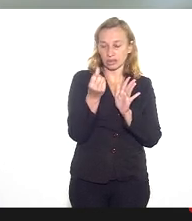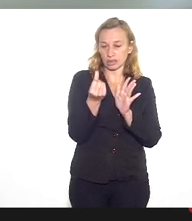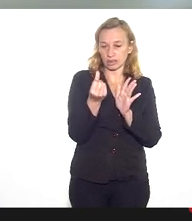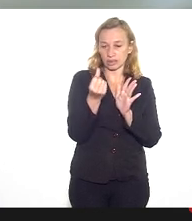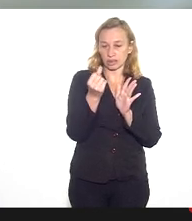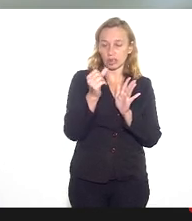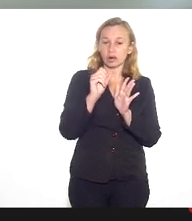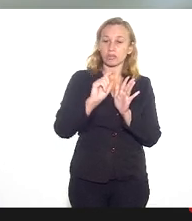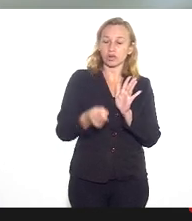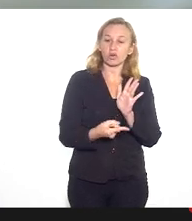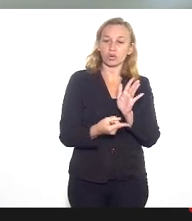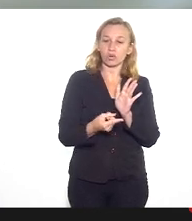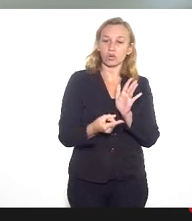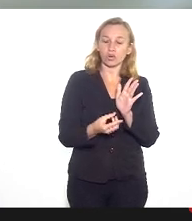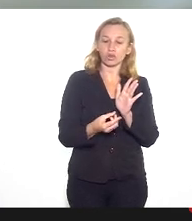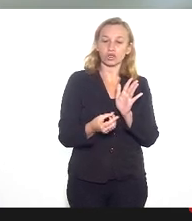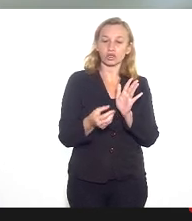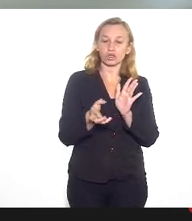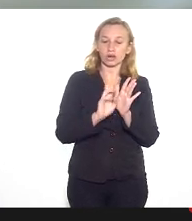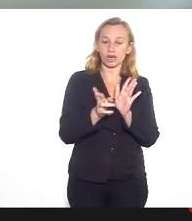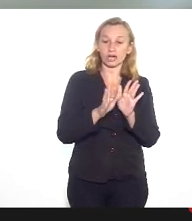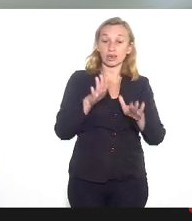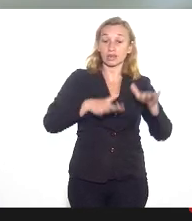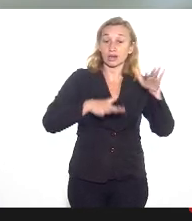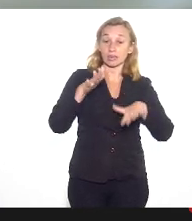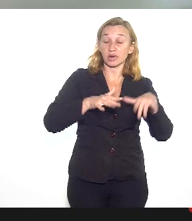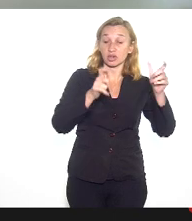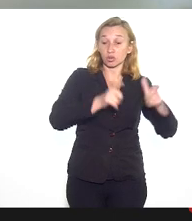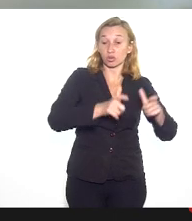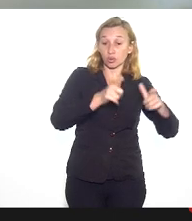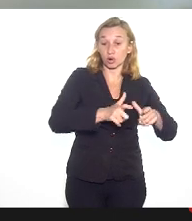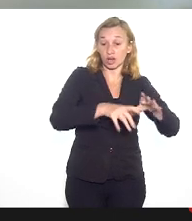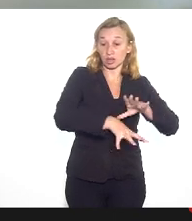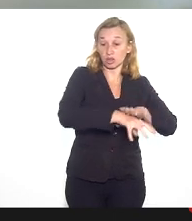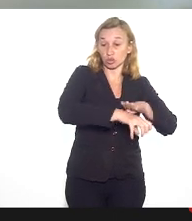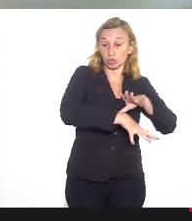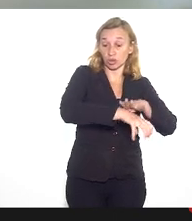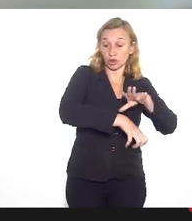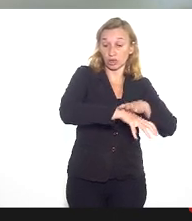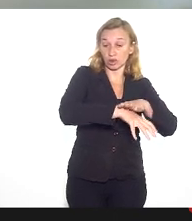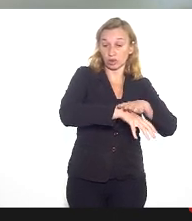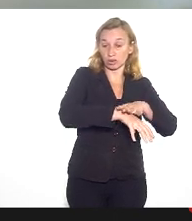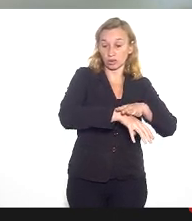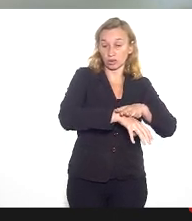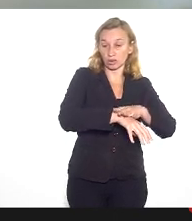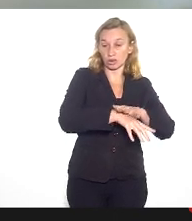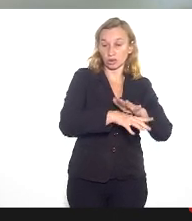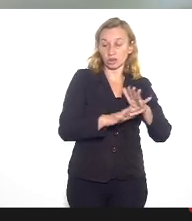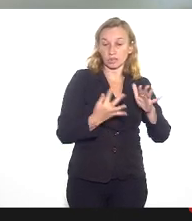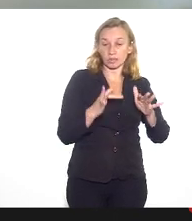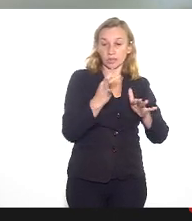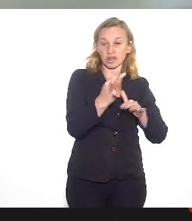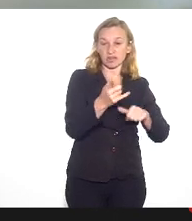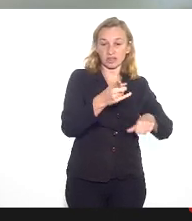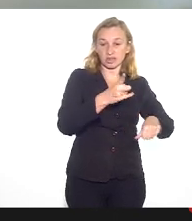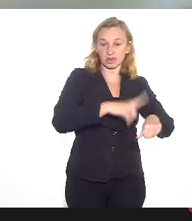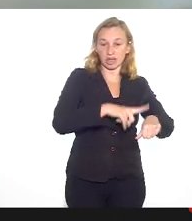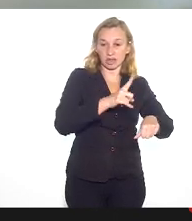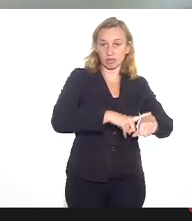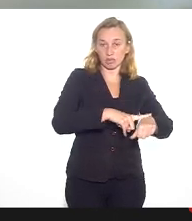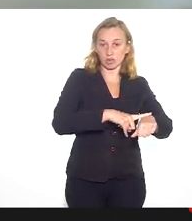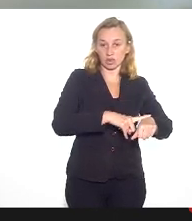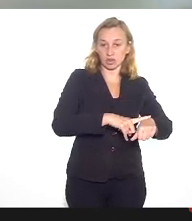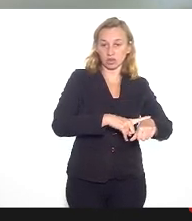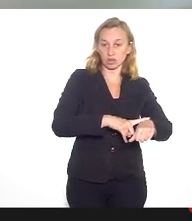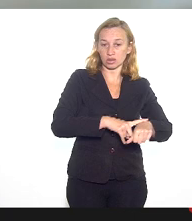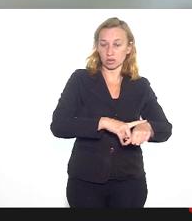da fonte, de uma vez só, da fase de exploração, sem prévio aviso ao Estado, quando o Estado estava quebrado,